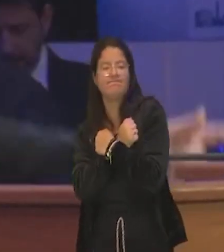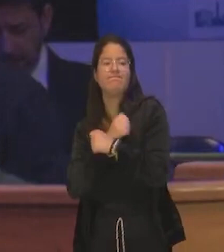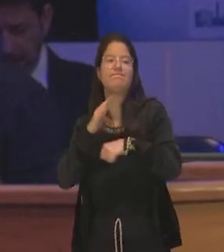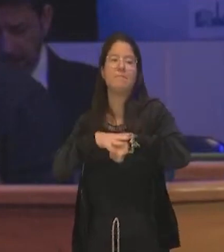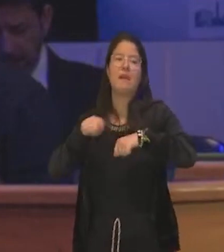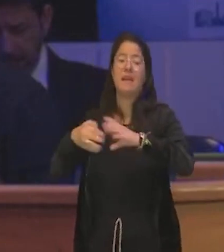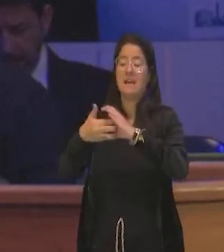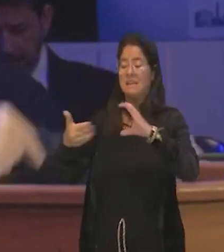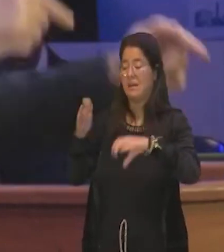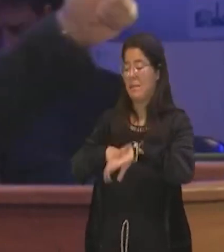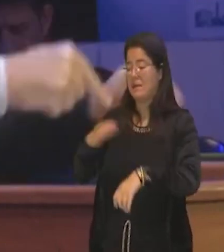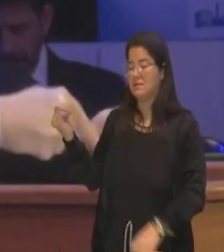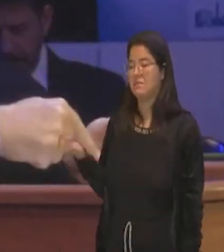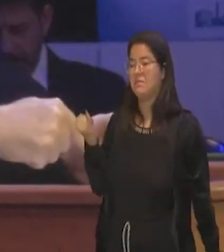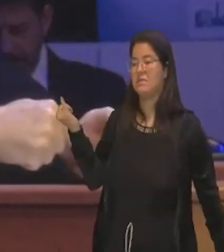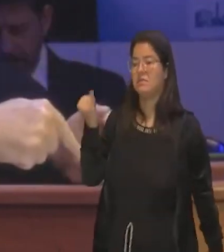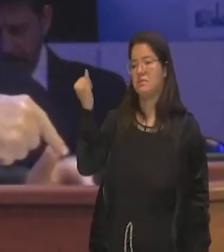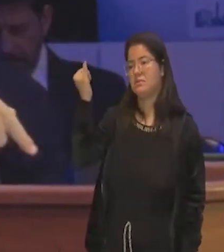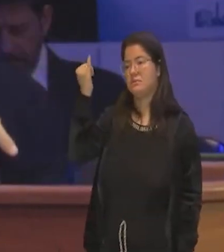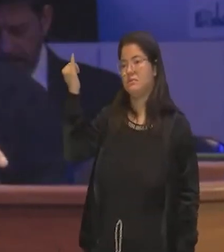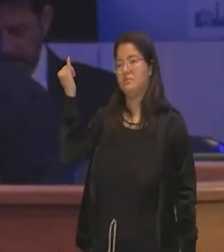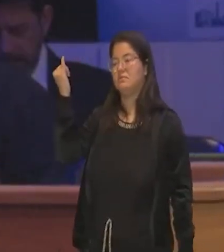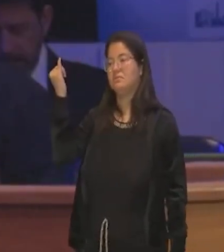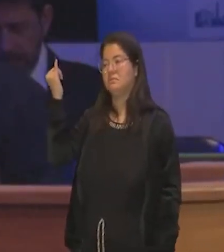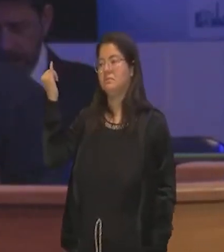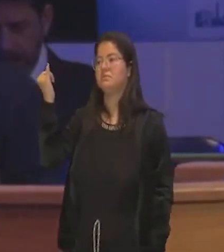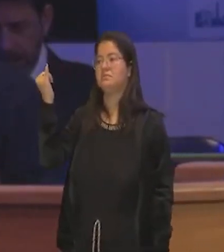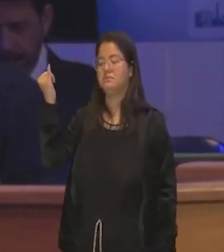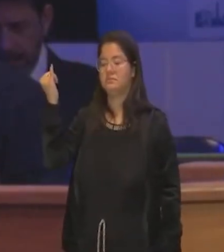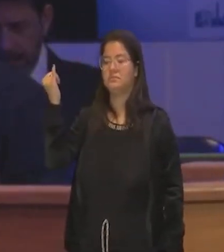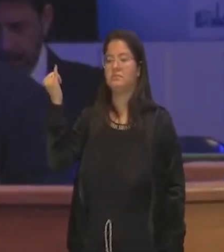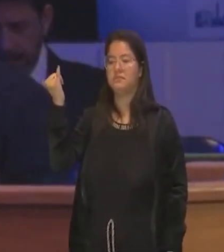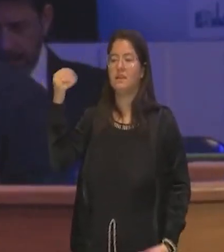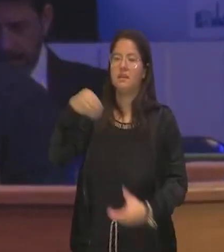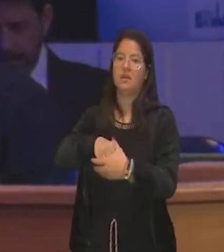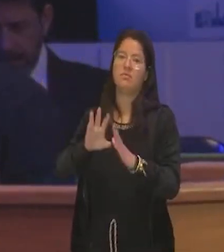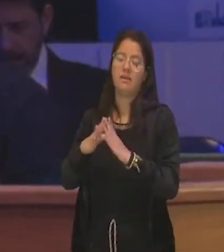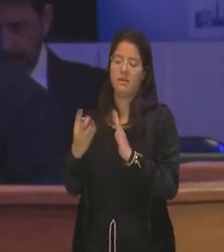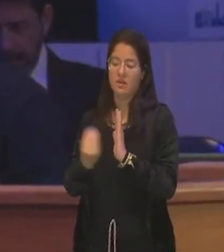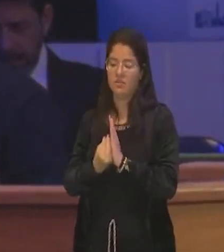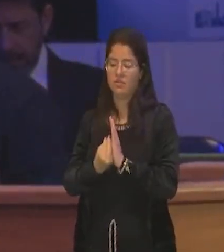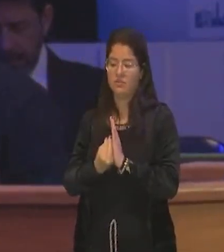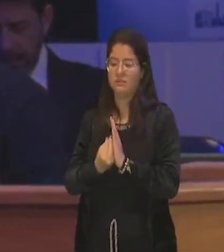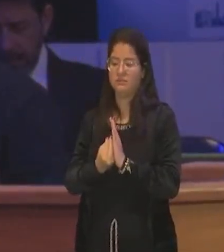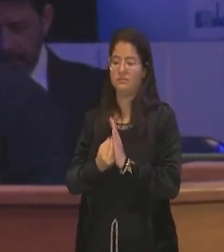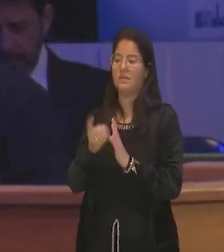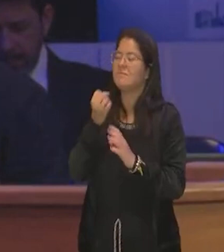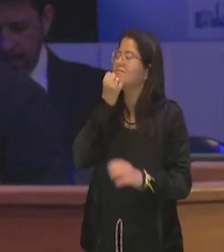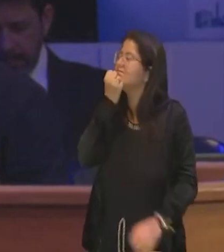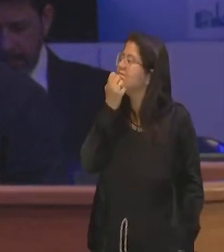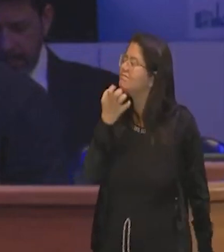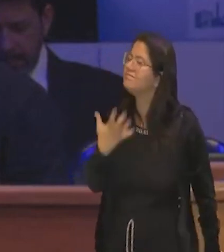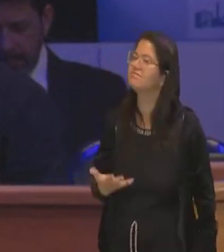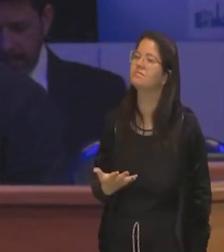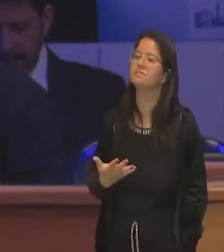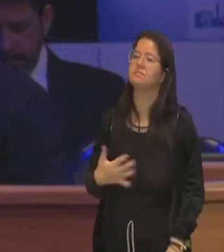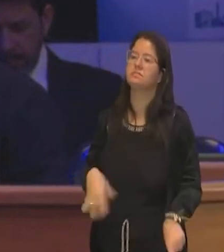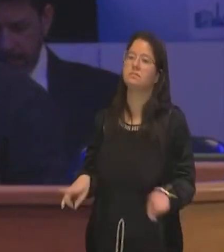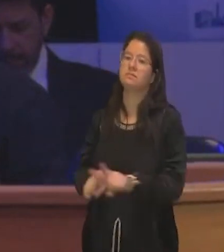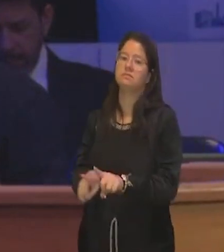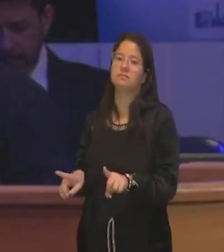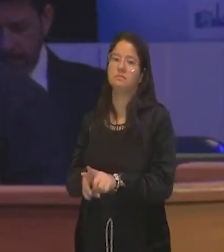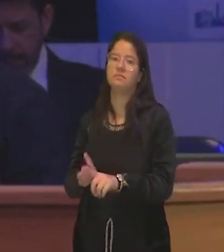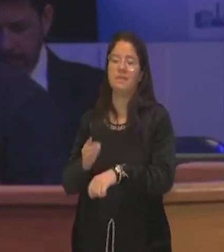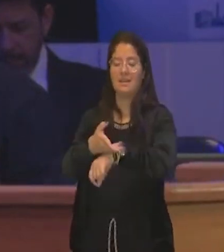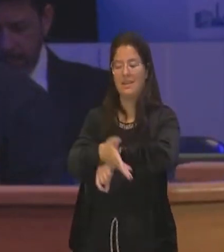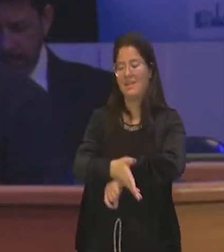mais importantes para a fixação das pessoas numa determinada igreja. Como é bom ir a determinado